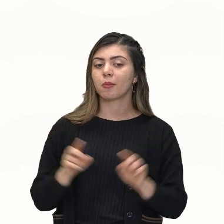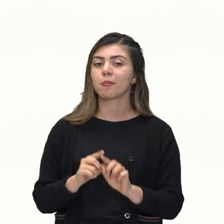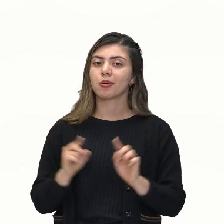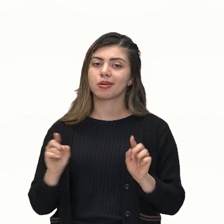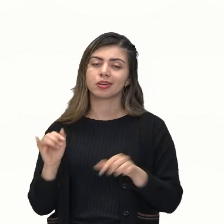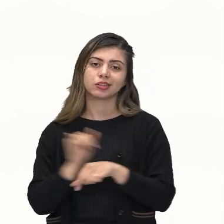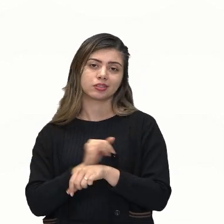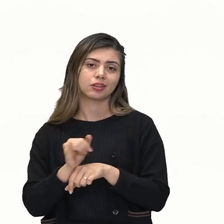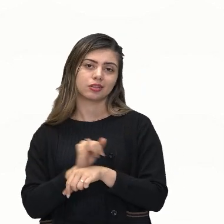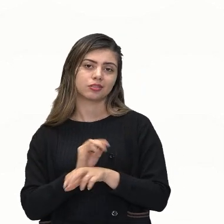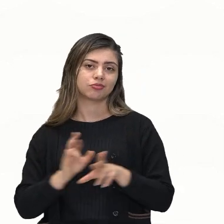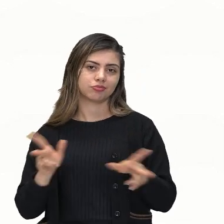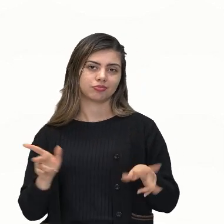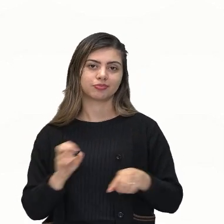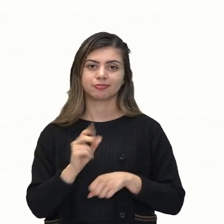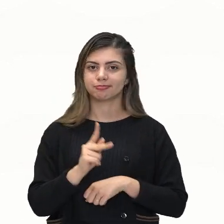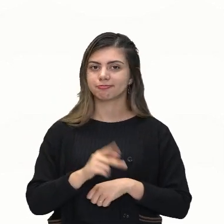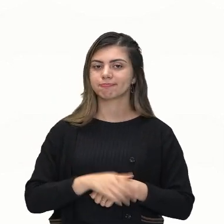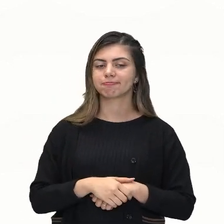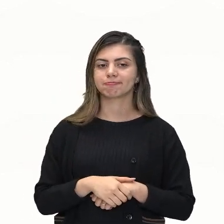forma diferente, tá?